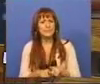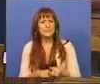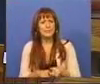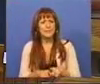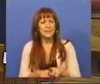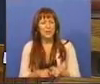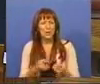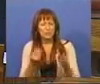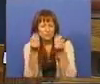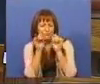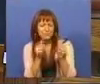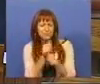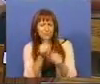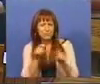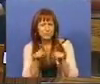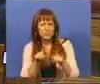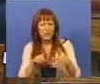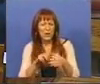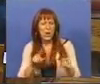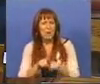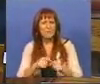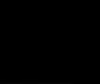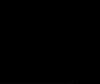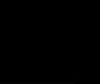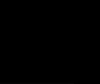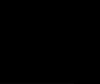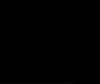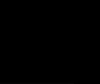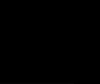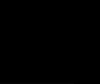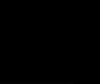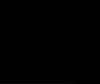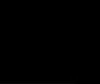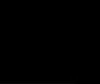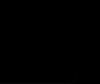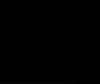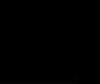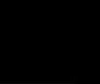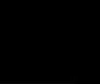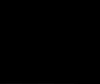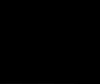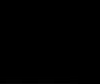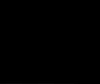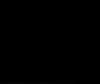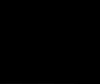esculpidas com o adequado rigor. Muito obrigado. O último...